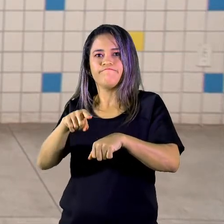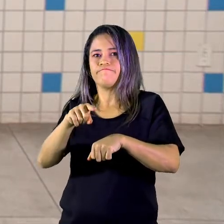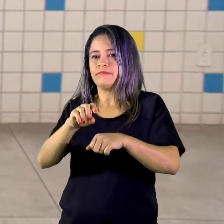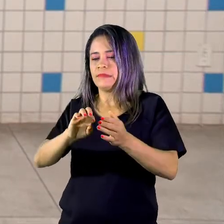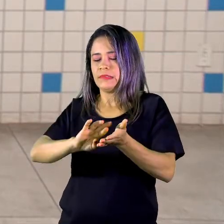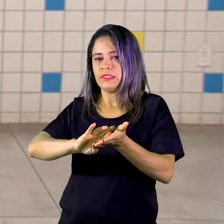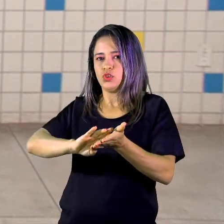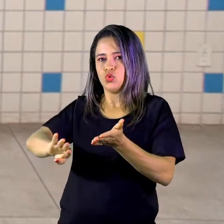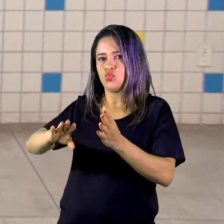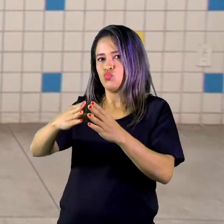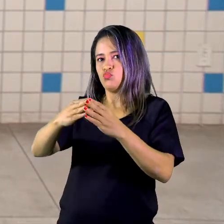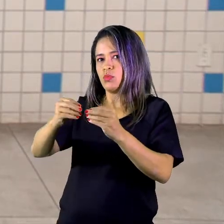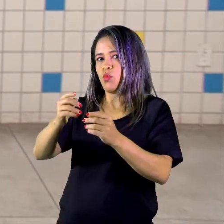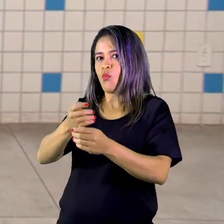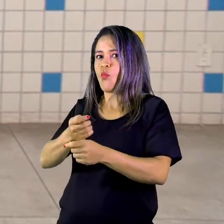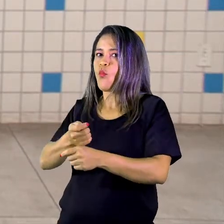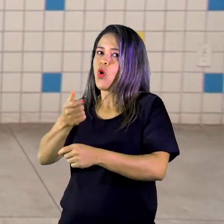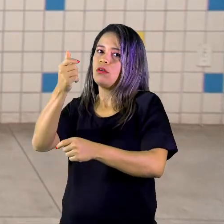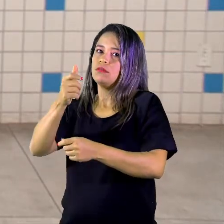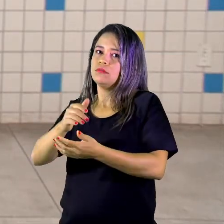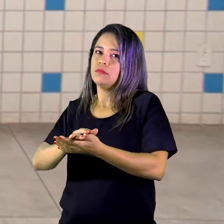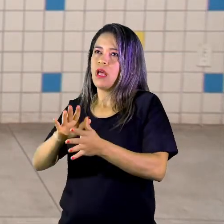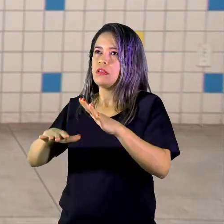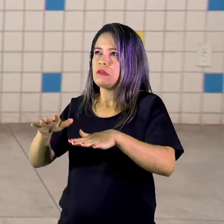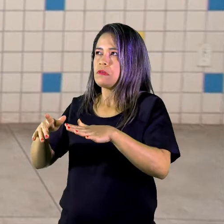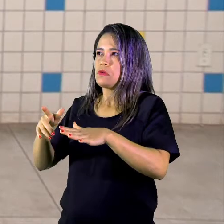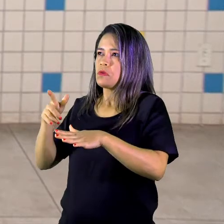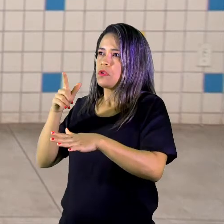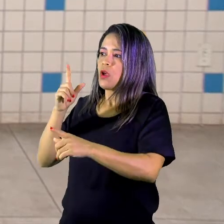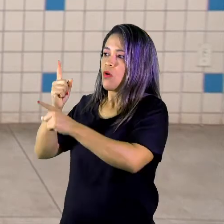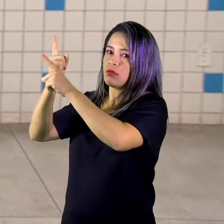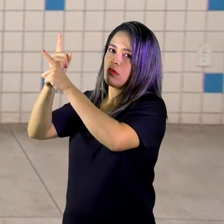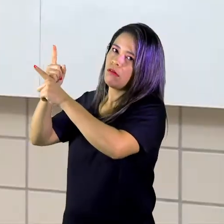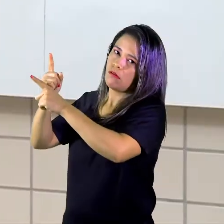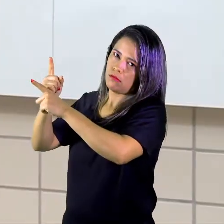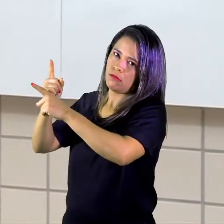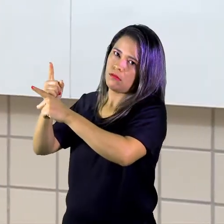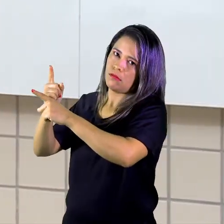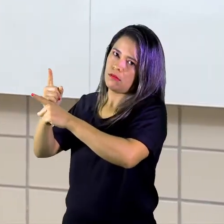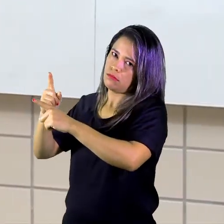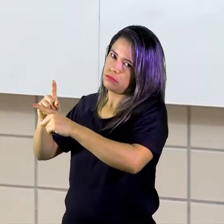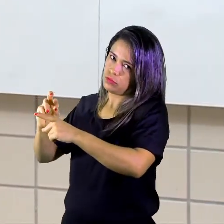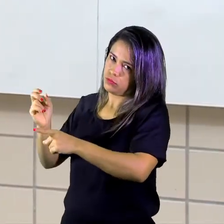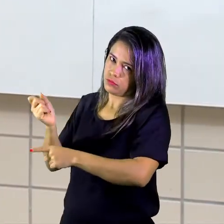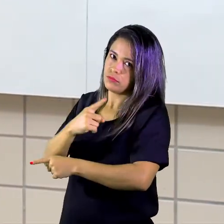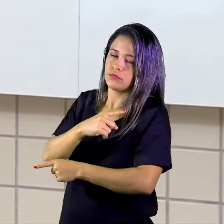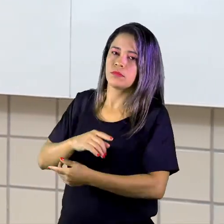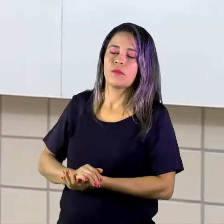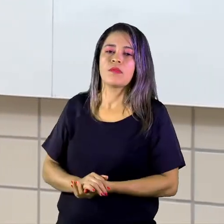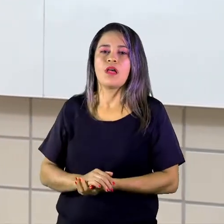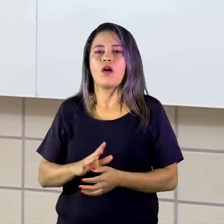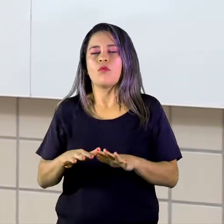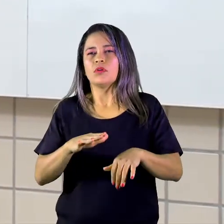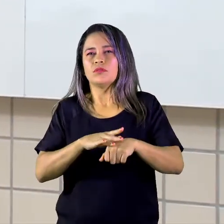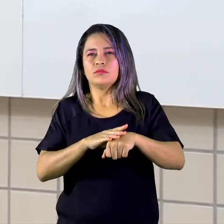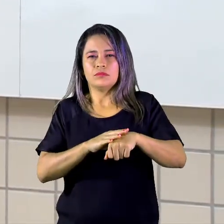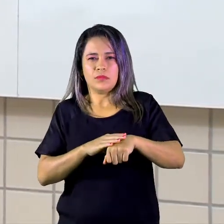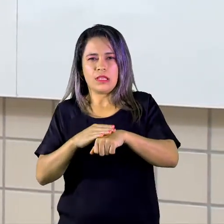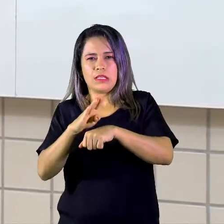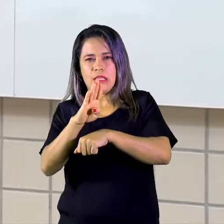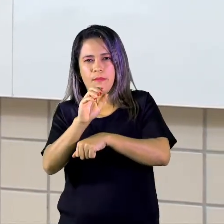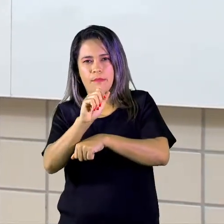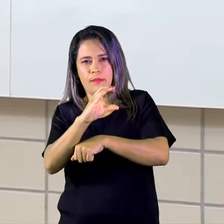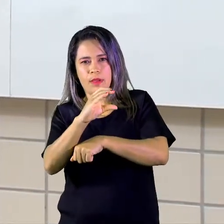ou quando tem algum caso é muito esporádico. Tem uma coisa interessante sobre as doenças bacterianas, que